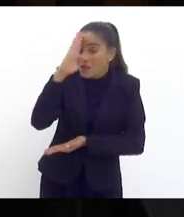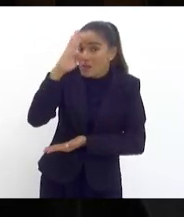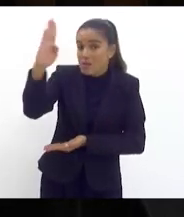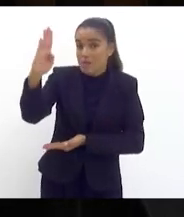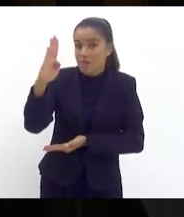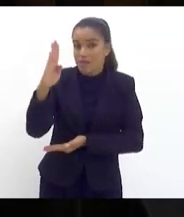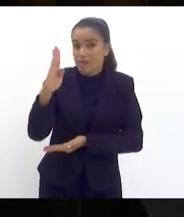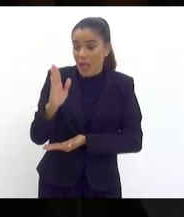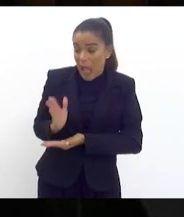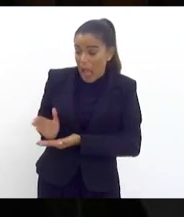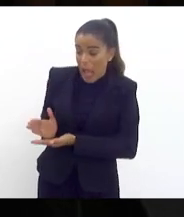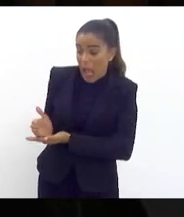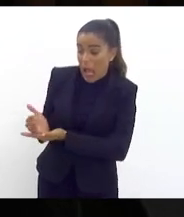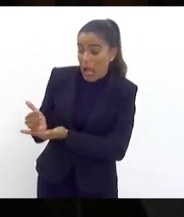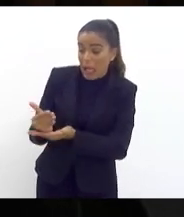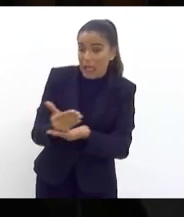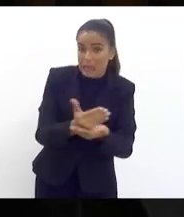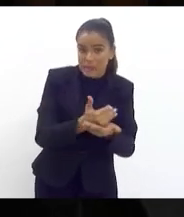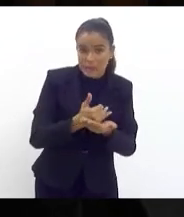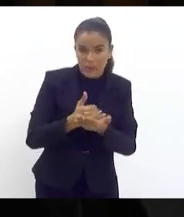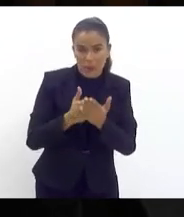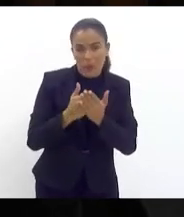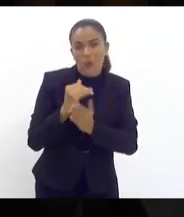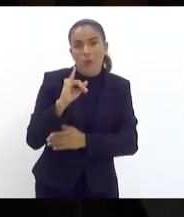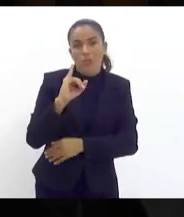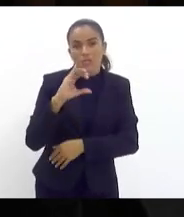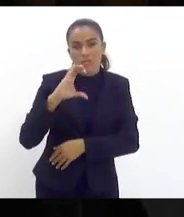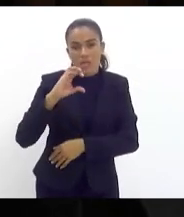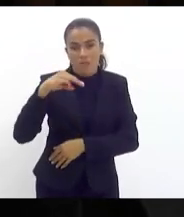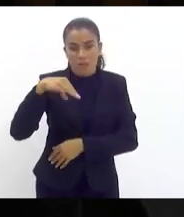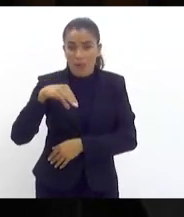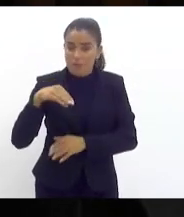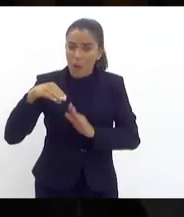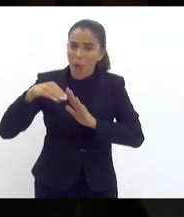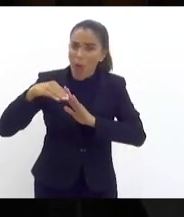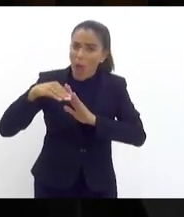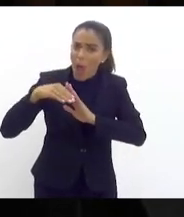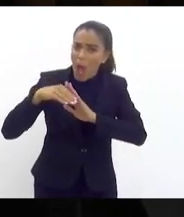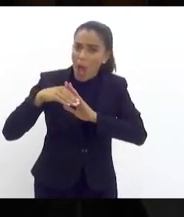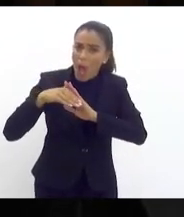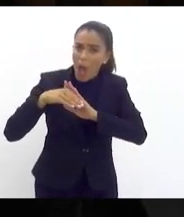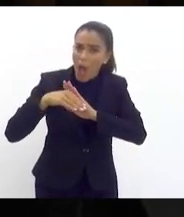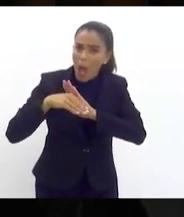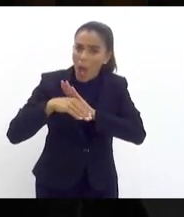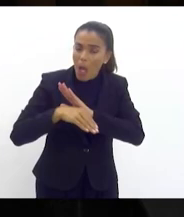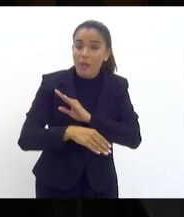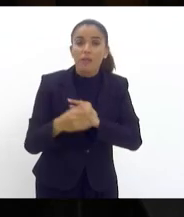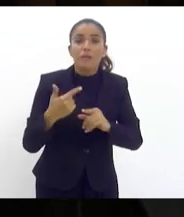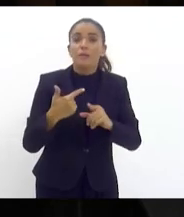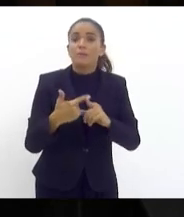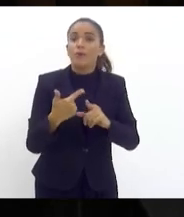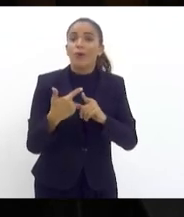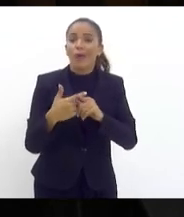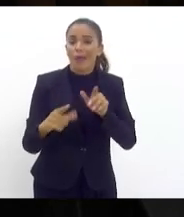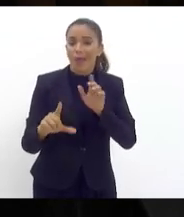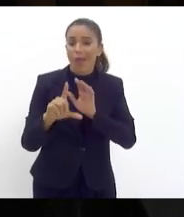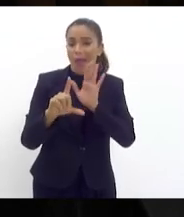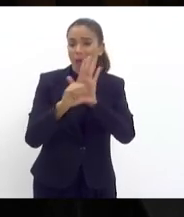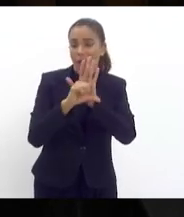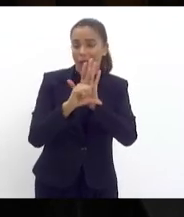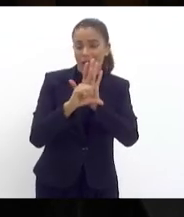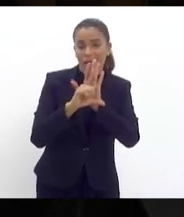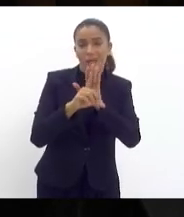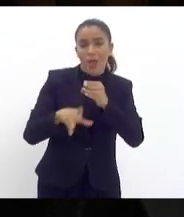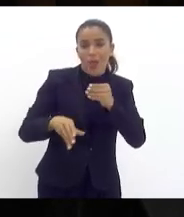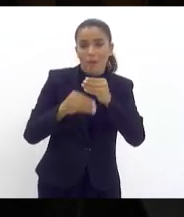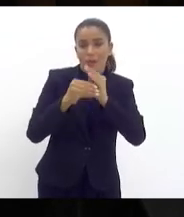a arrecadação do ICMS está em forte declínio, pois as leis complementares